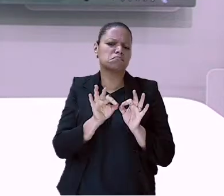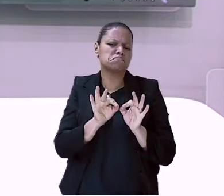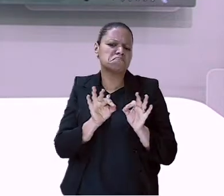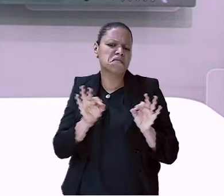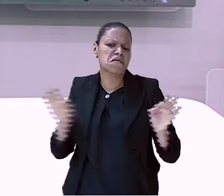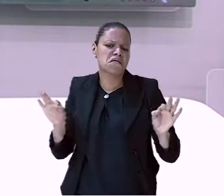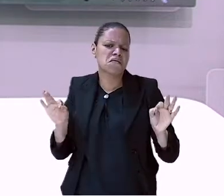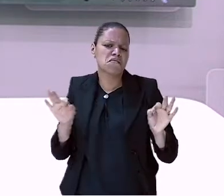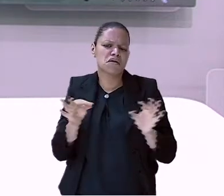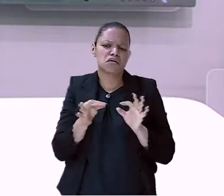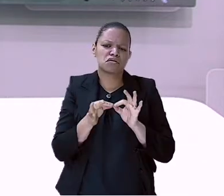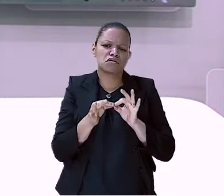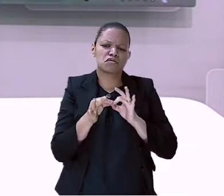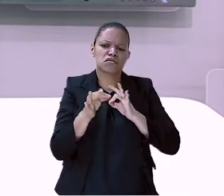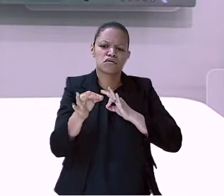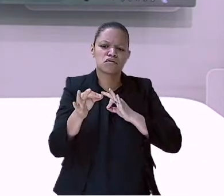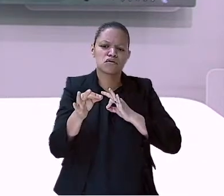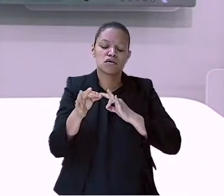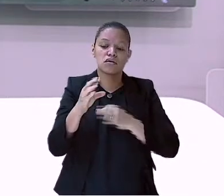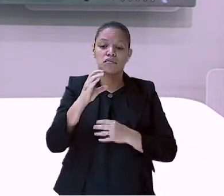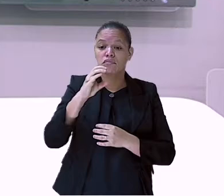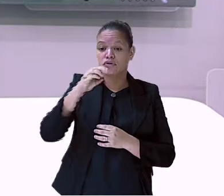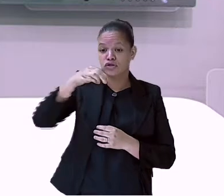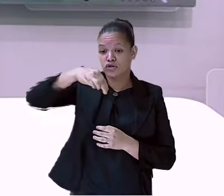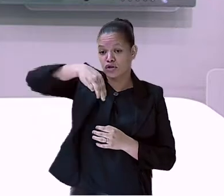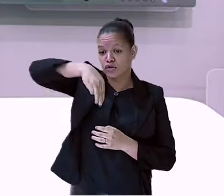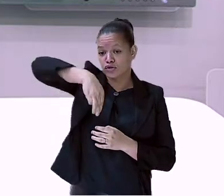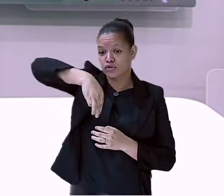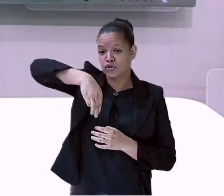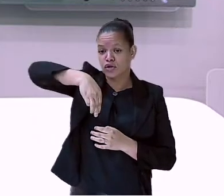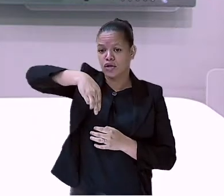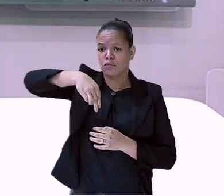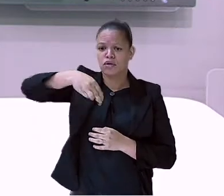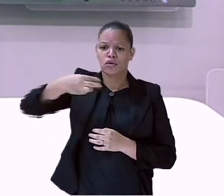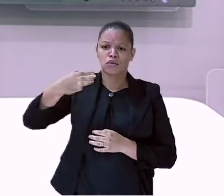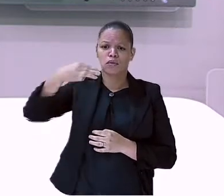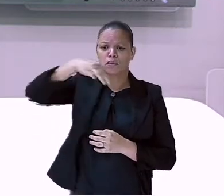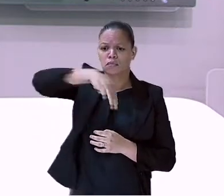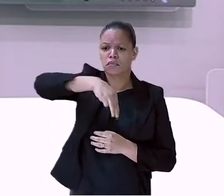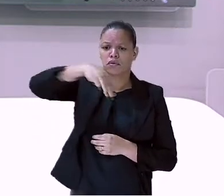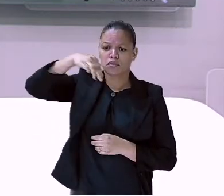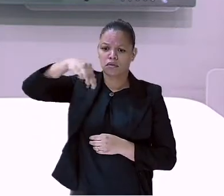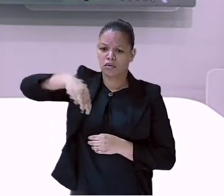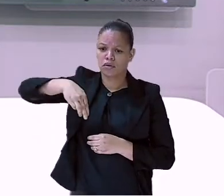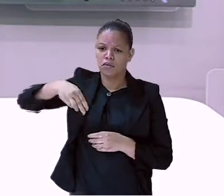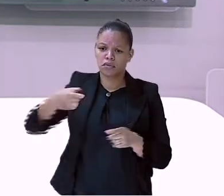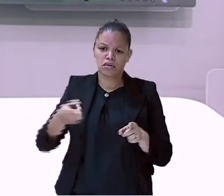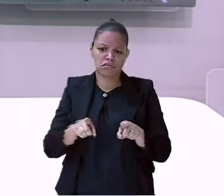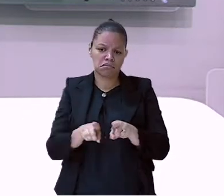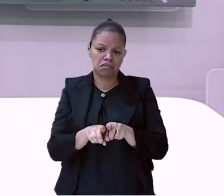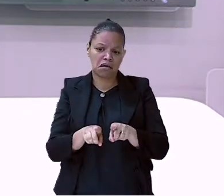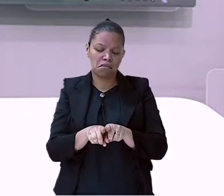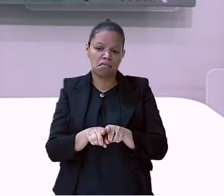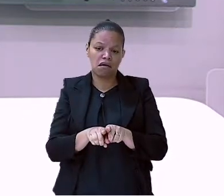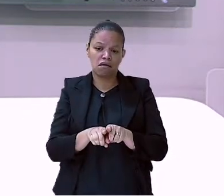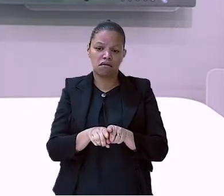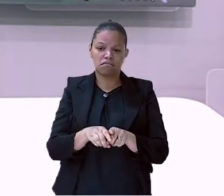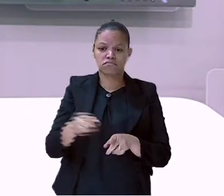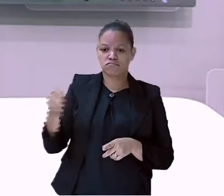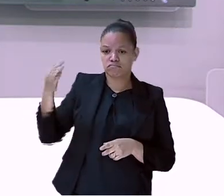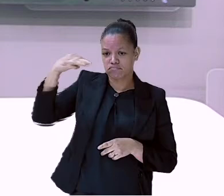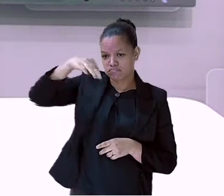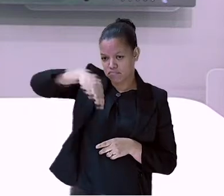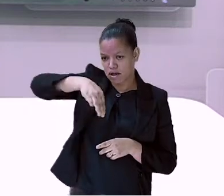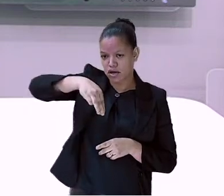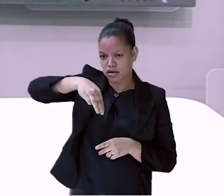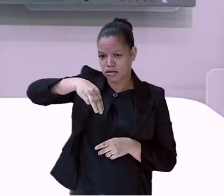pequenas. Centímetro, a gente usa para medir coisas maiores. E nós temos aí o metro, que a gente usa para medir